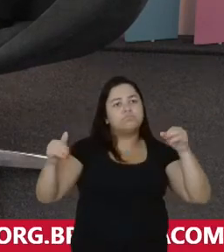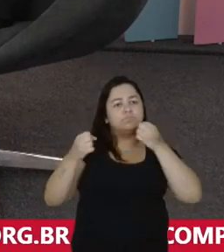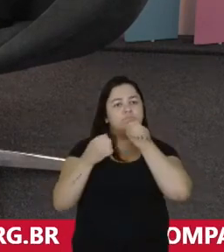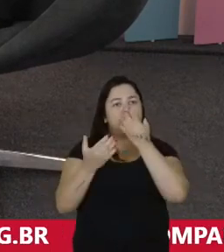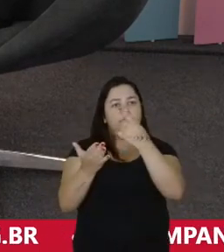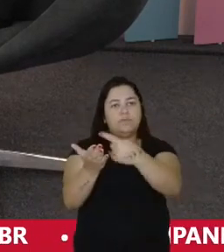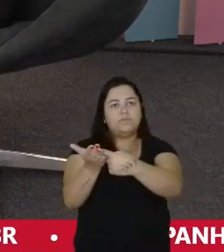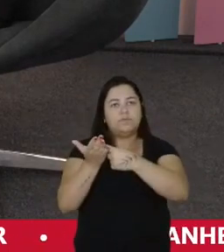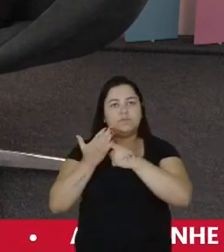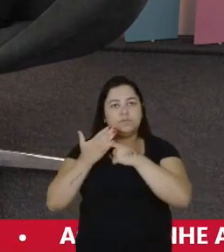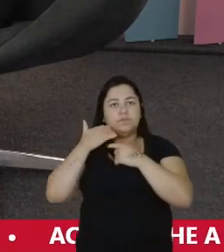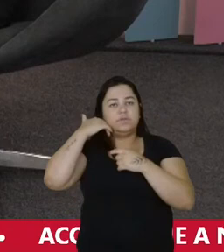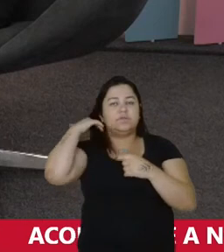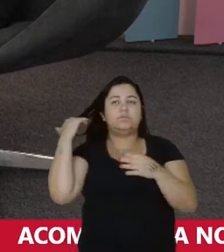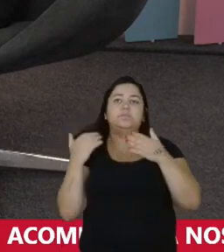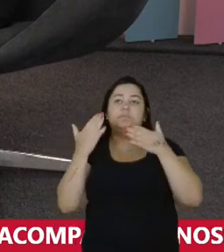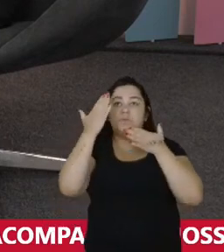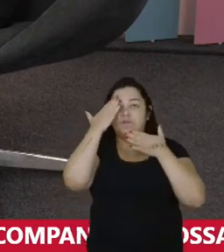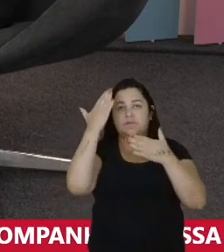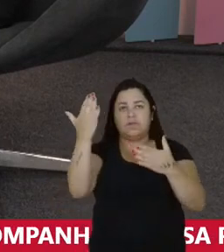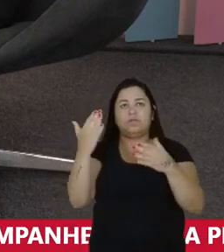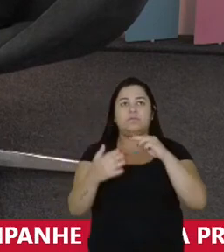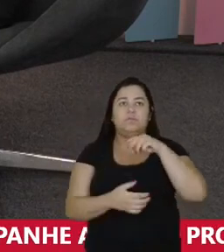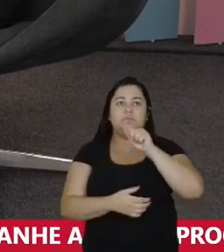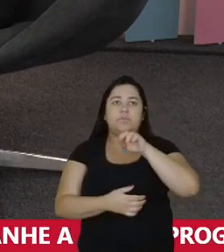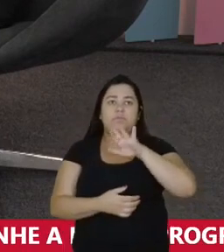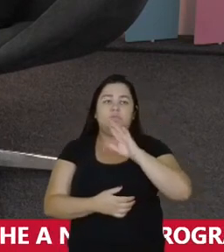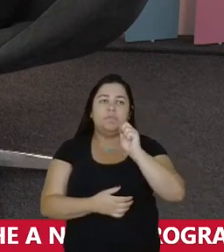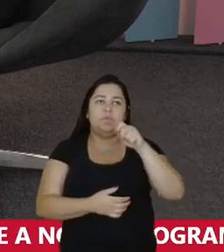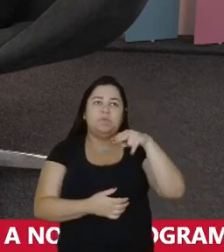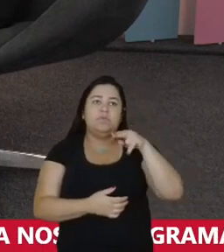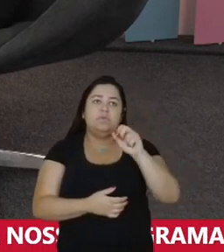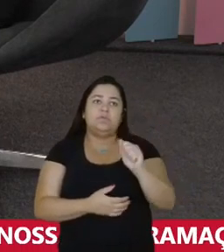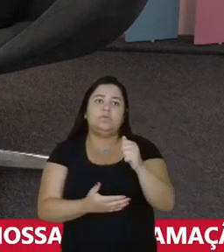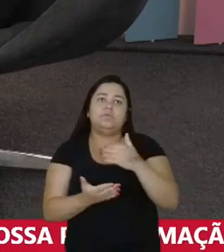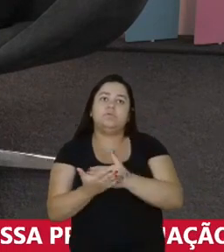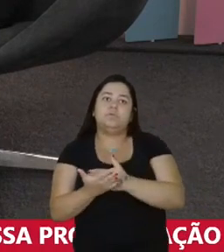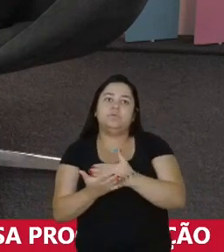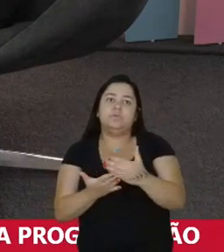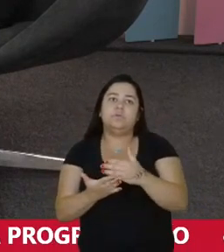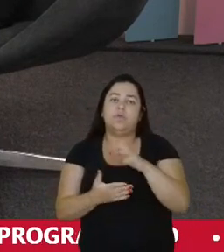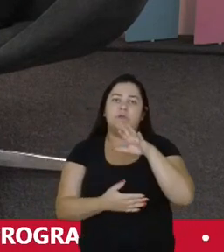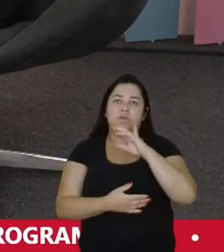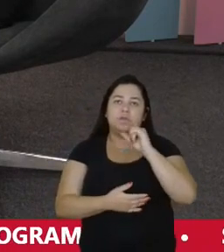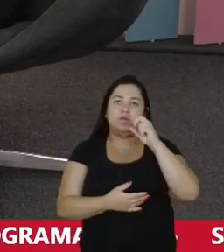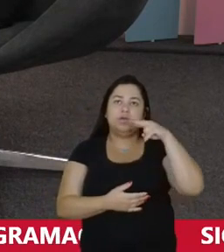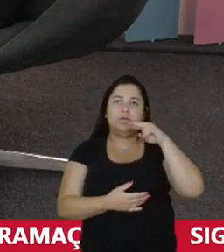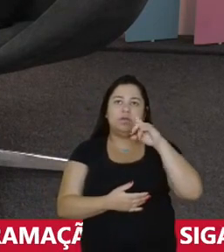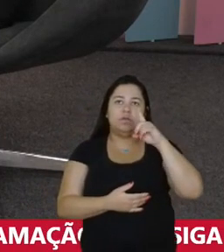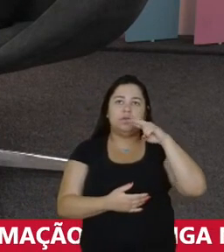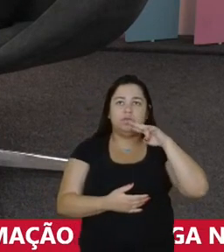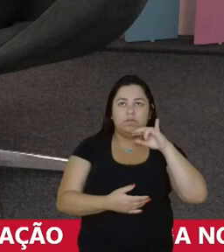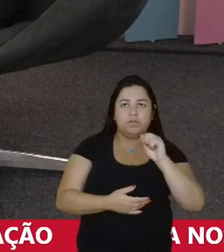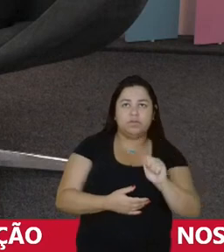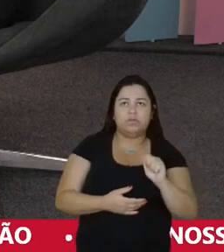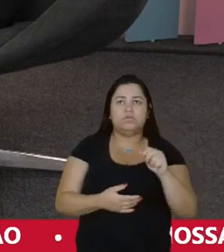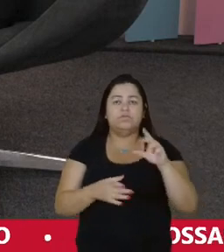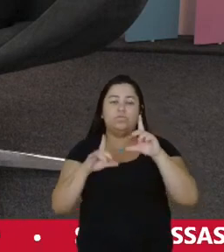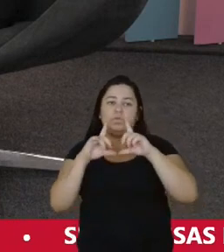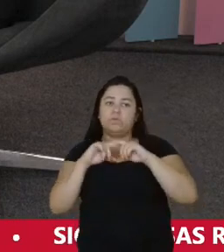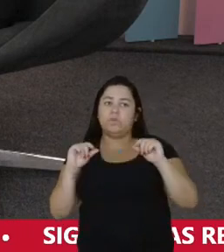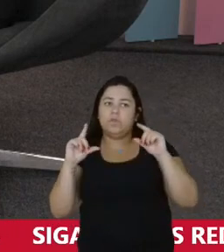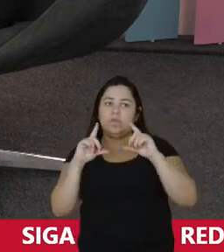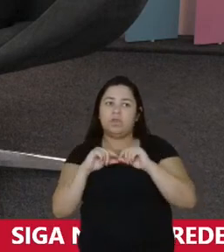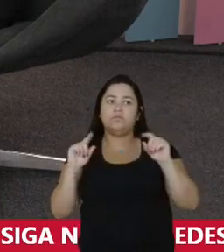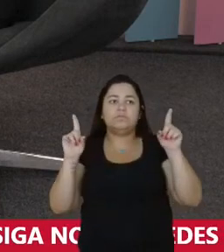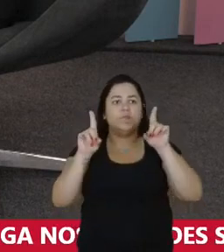bem-vinda. Obrigada, Mariana, muito bom começar escutando também a Ricardina, trazendo a experiência lá do Distrito Federal,